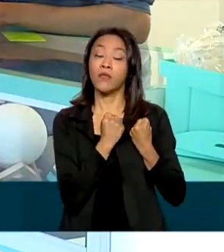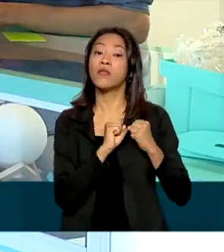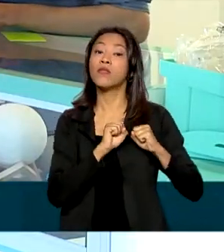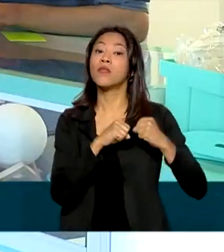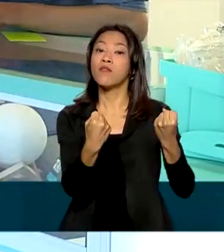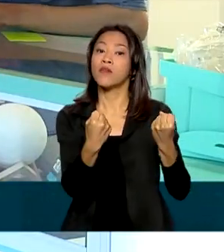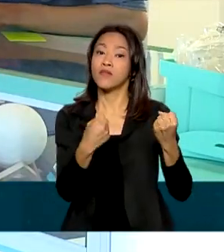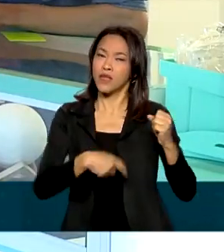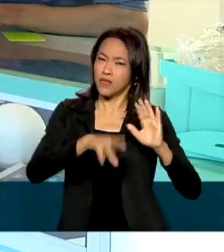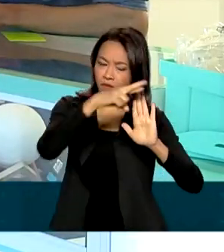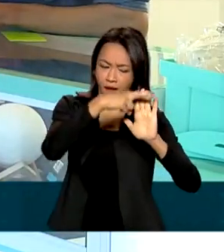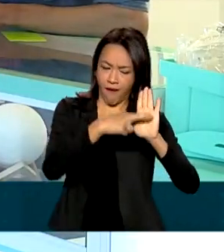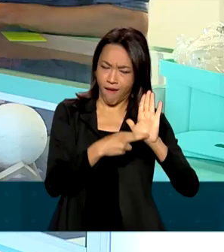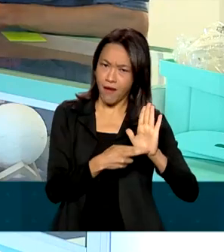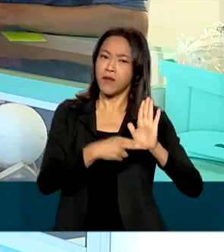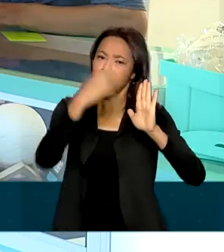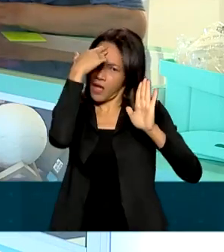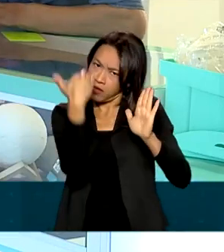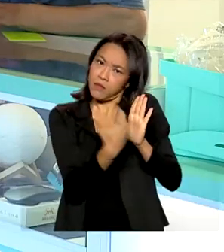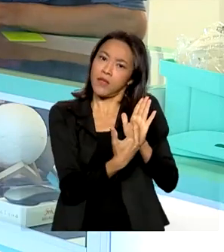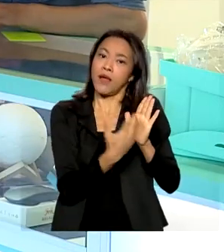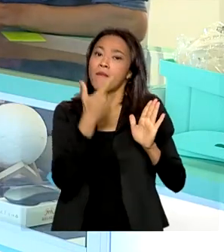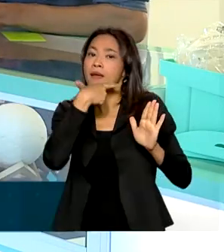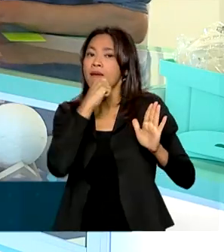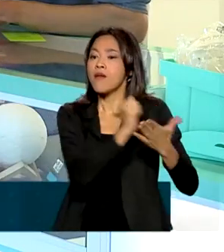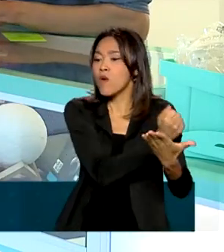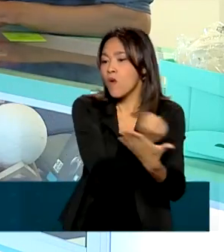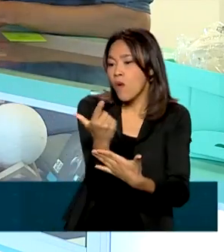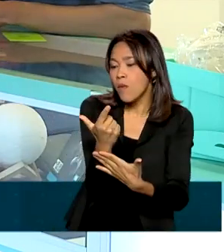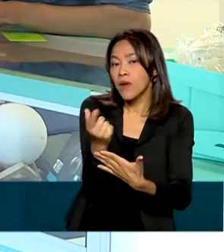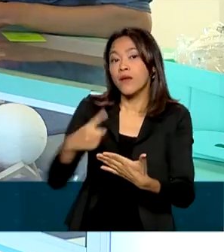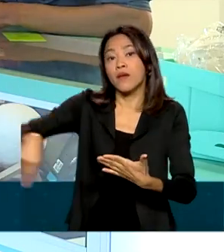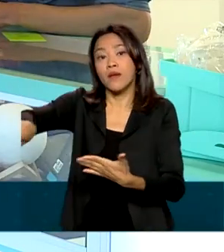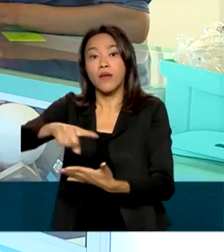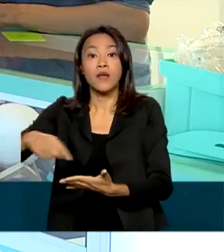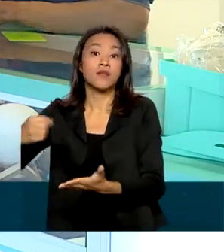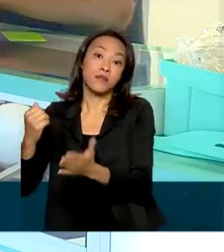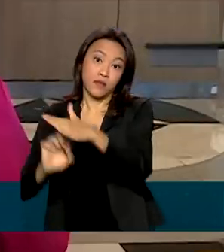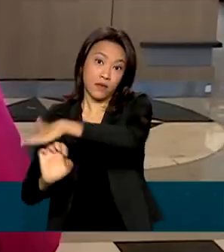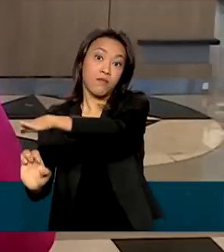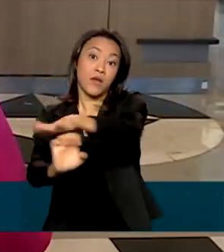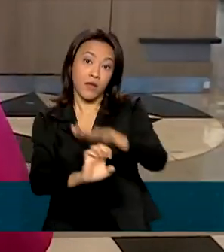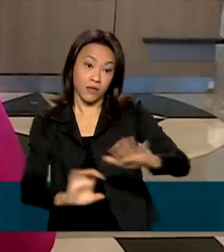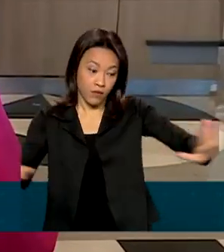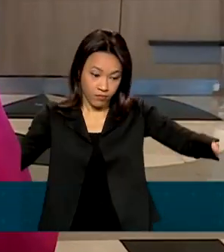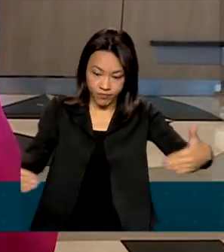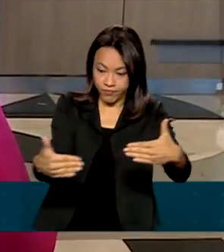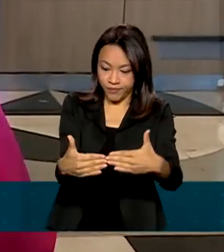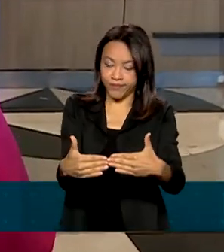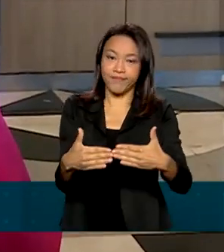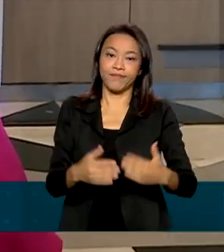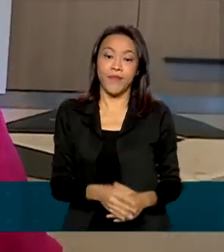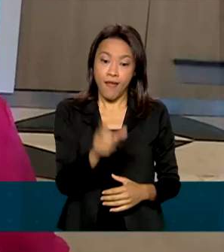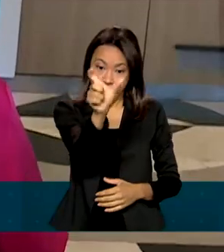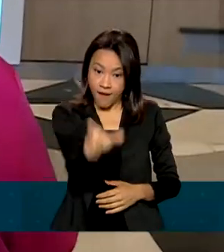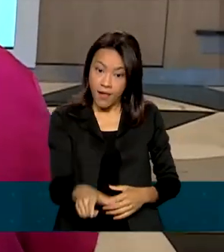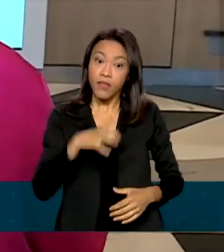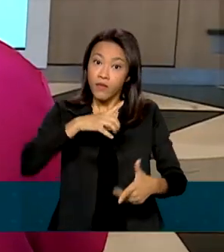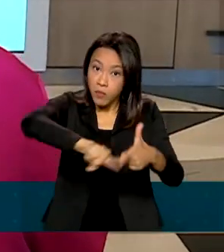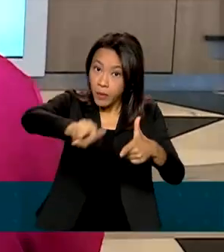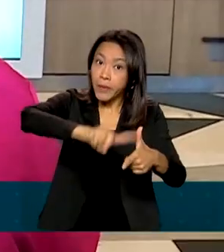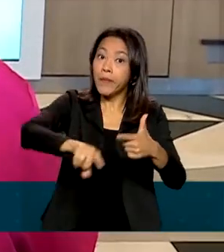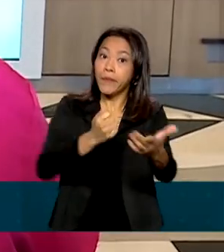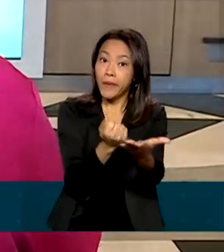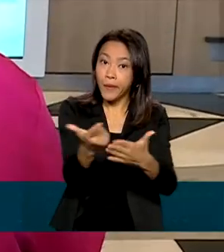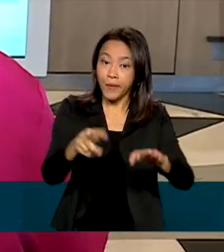que regula a relação entre quem compra ou contrata um serviço e as empresas. A Isis teve problema com a compra de um